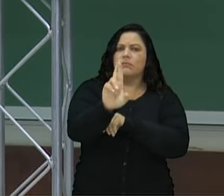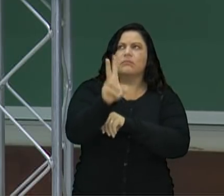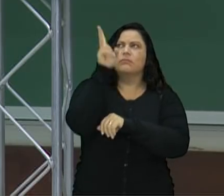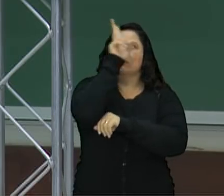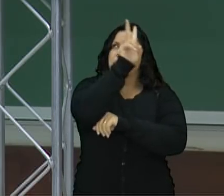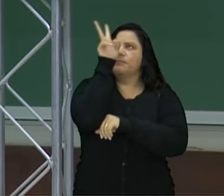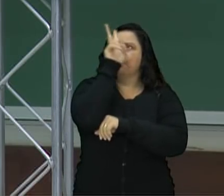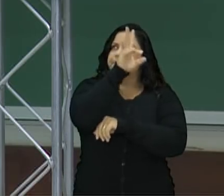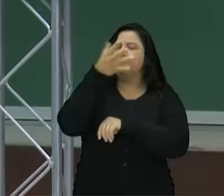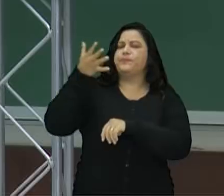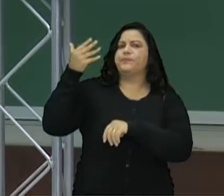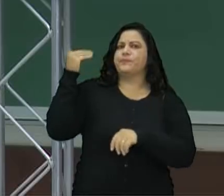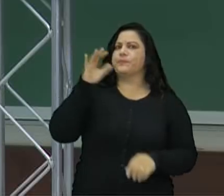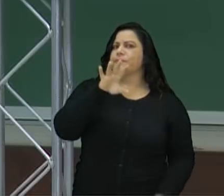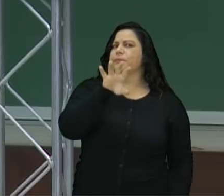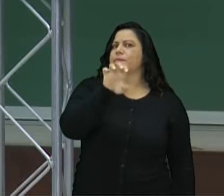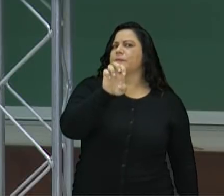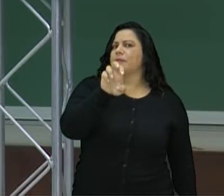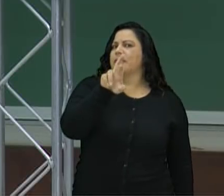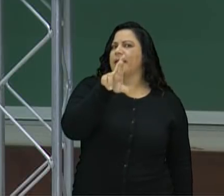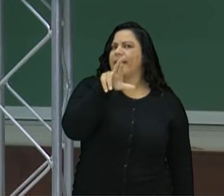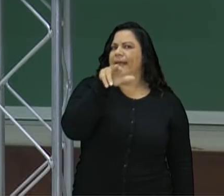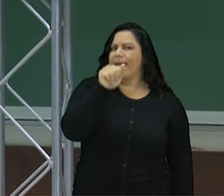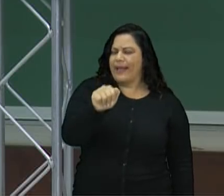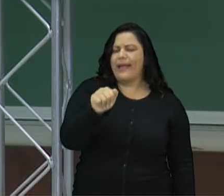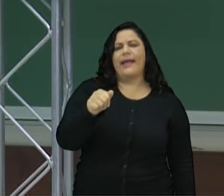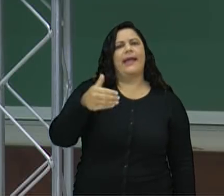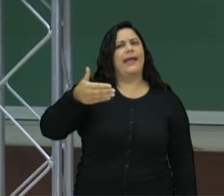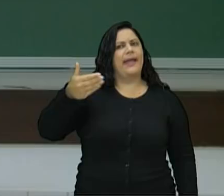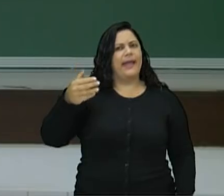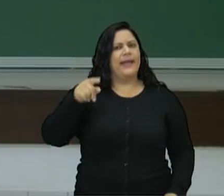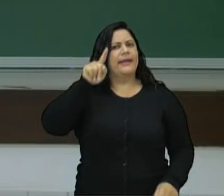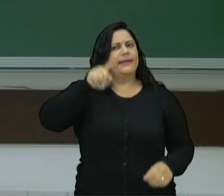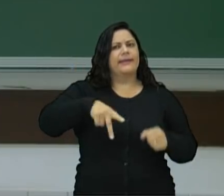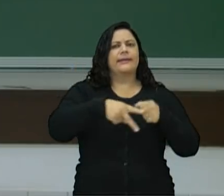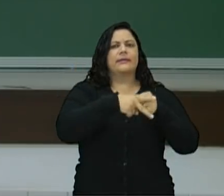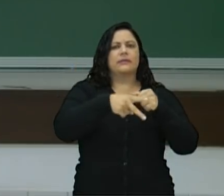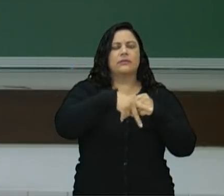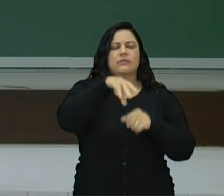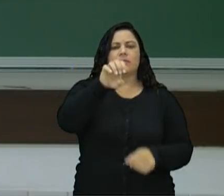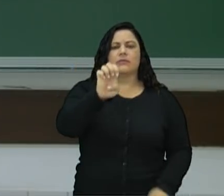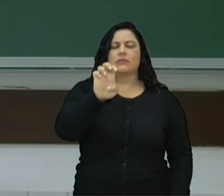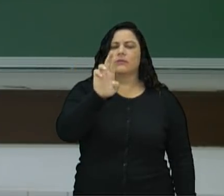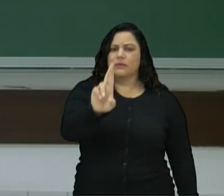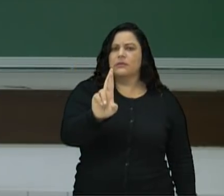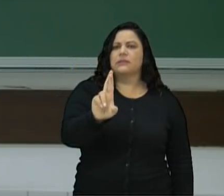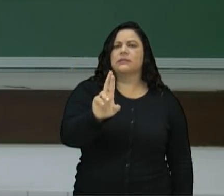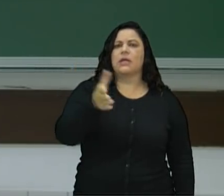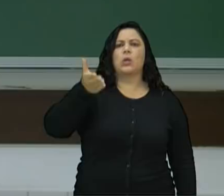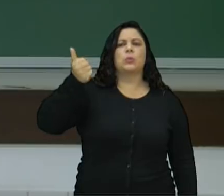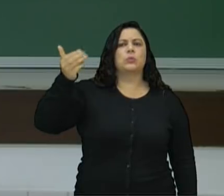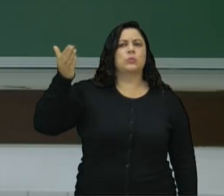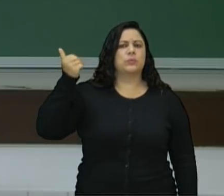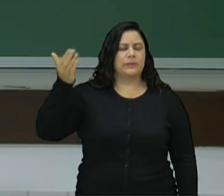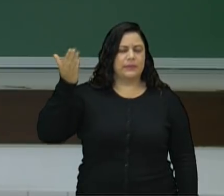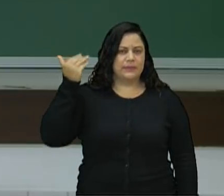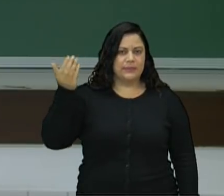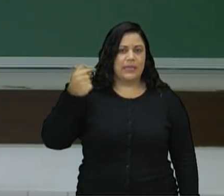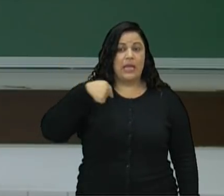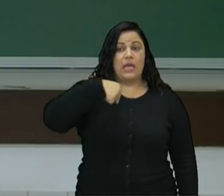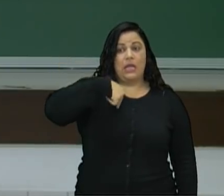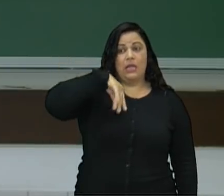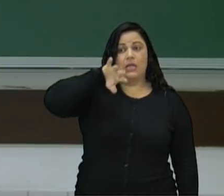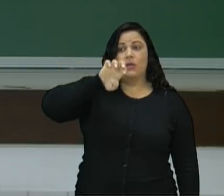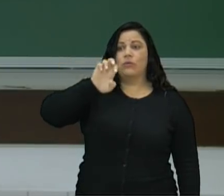como era a tia da sala de leitura. Esse era é o verbo ser, né, conjugado ali no passado, né? Eu era,